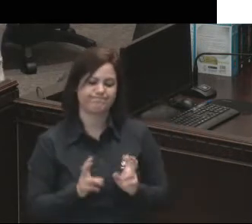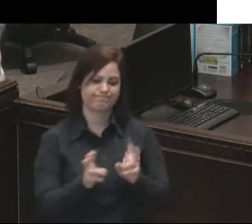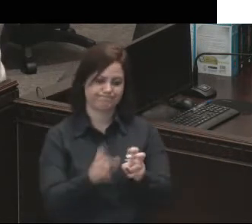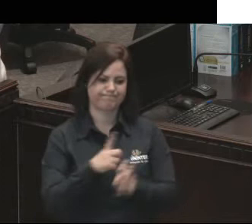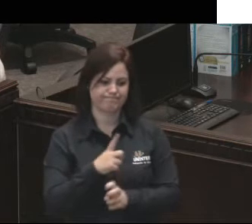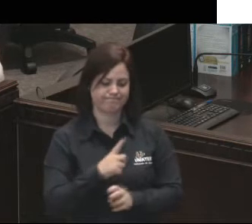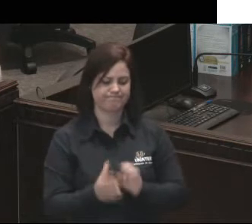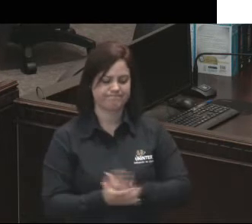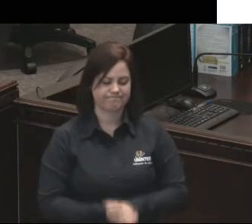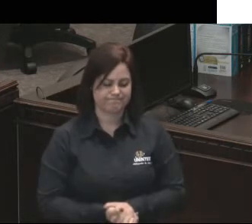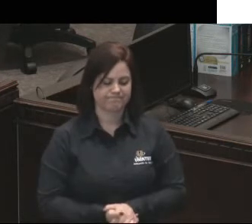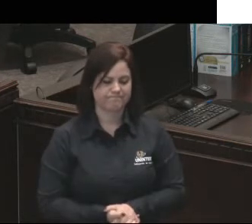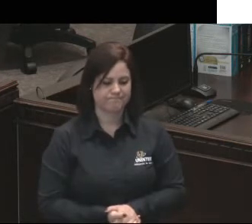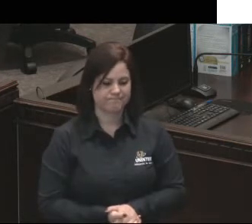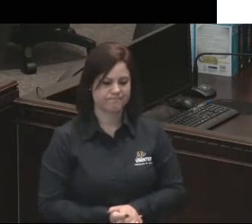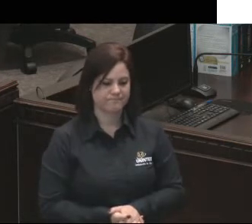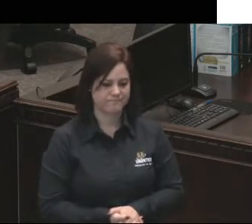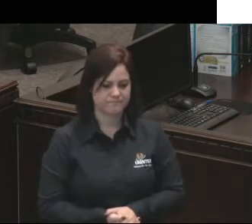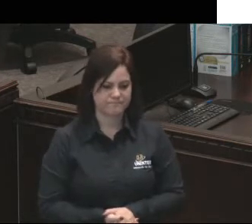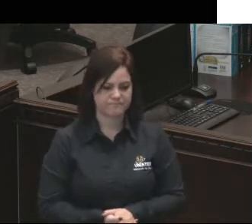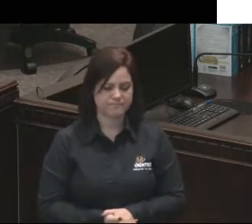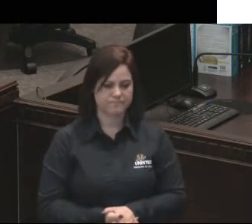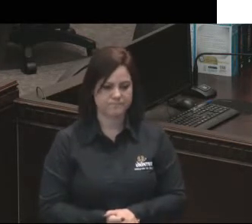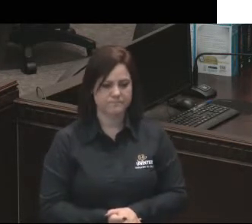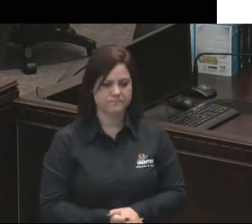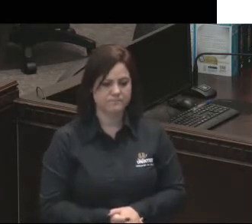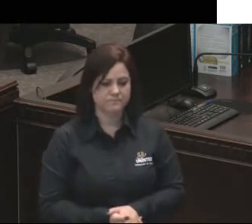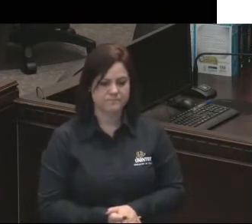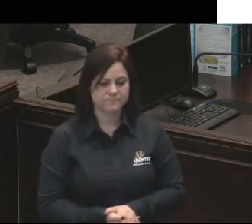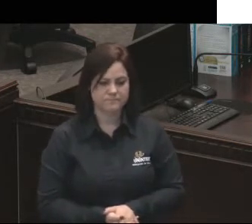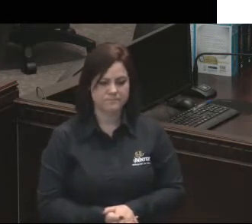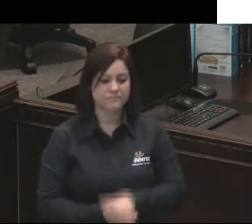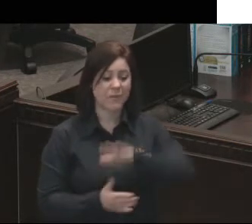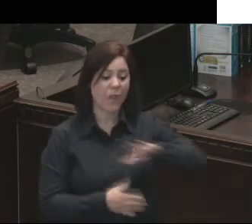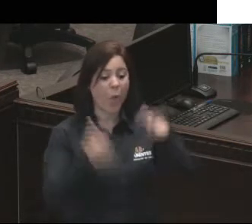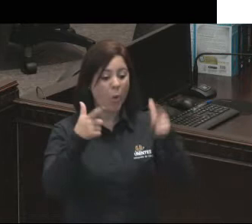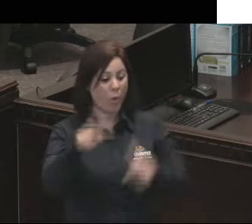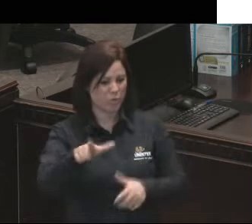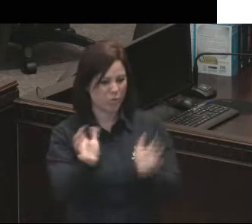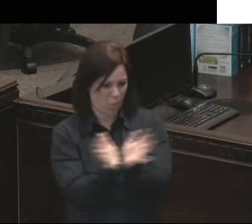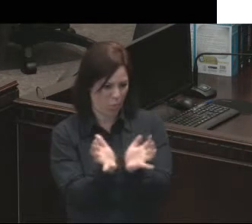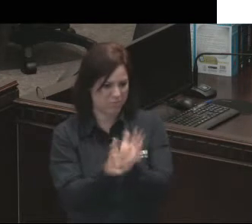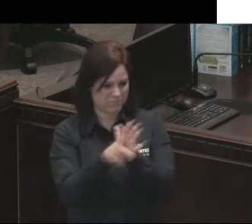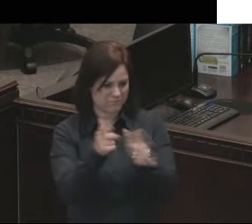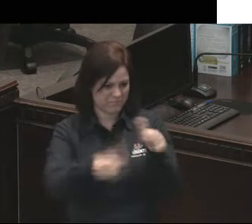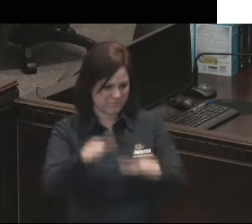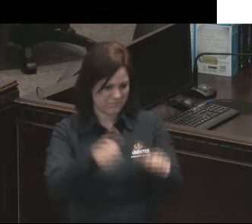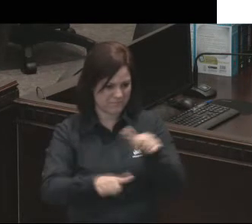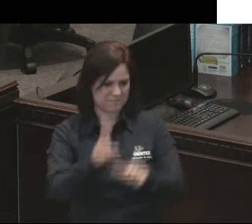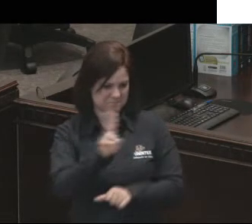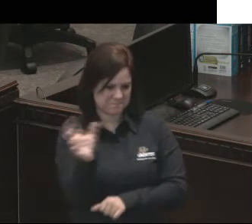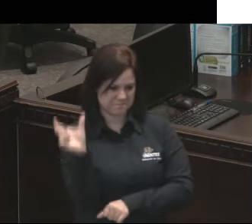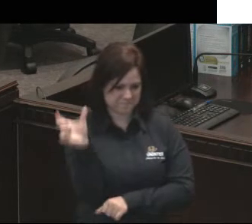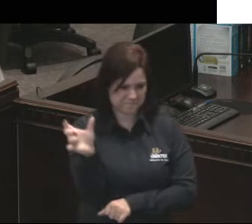e embriotóxico e carcinogênico. Os fungicidas também têm uma classe